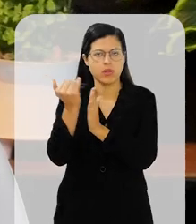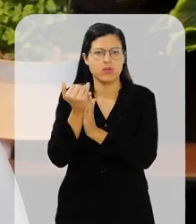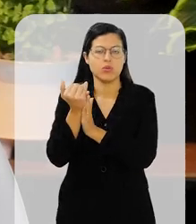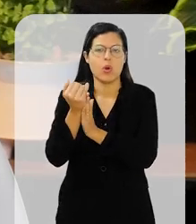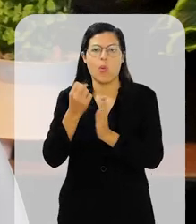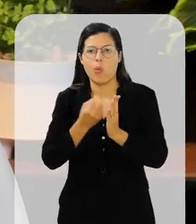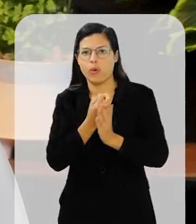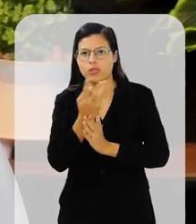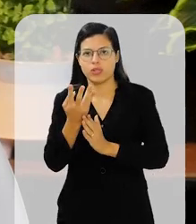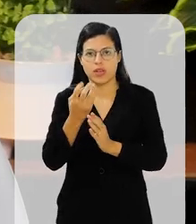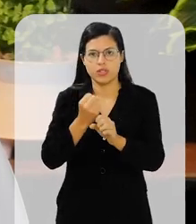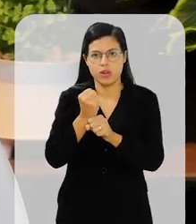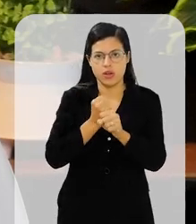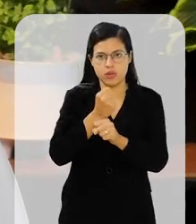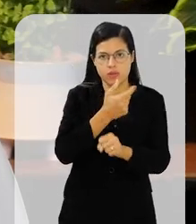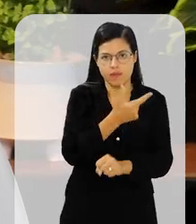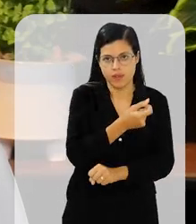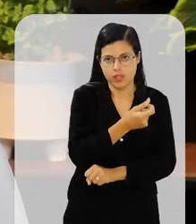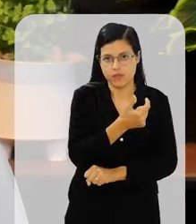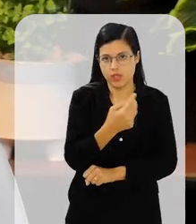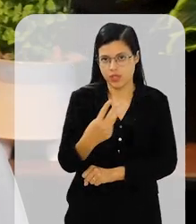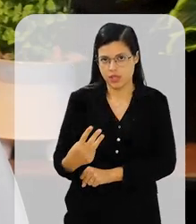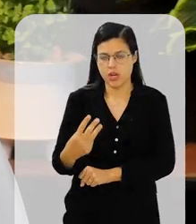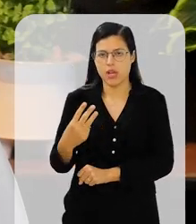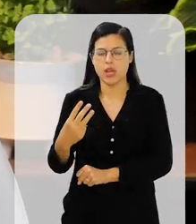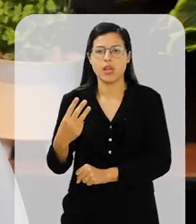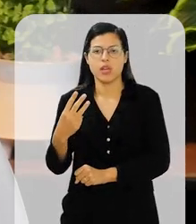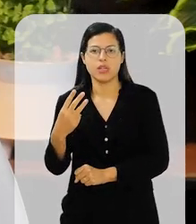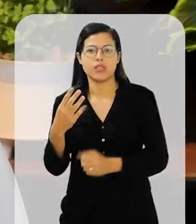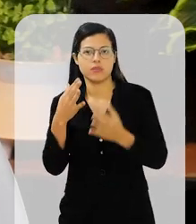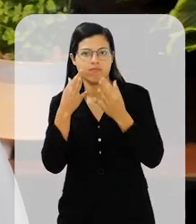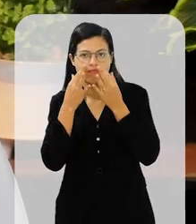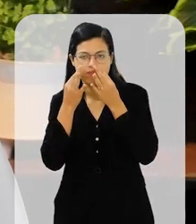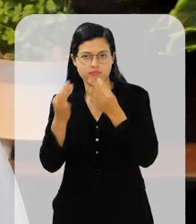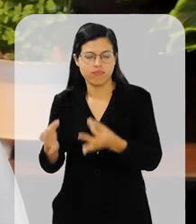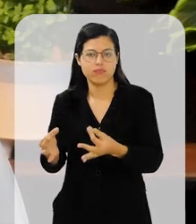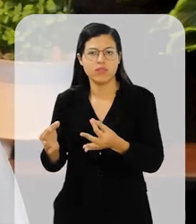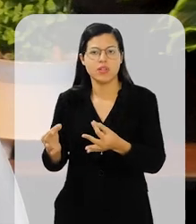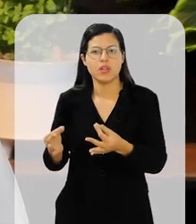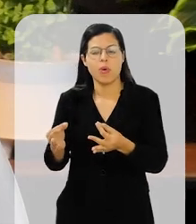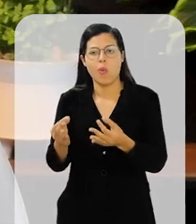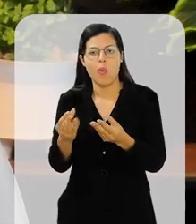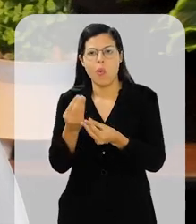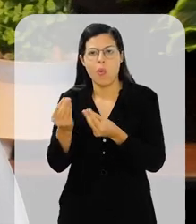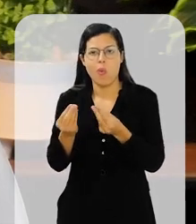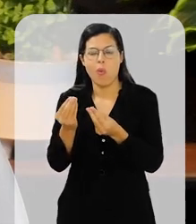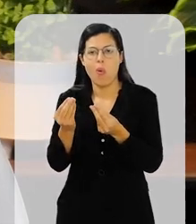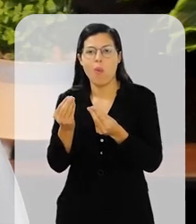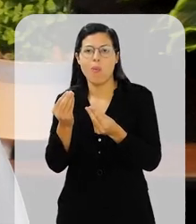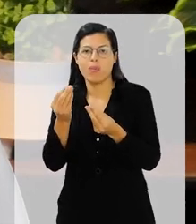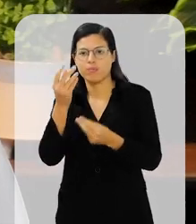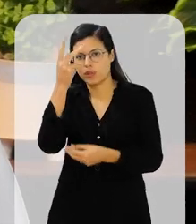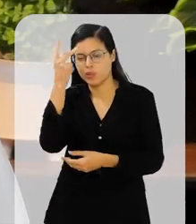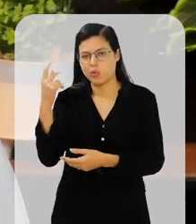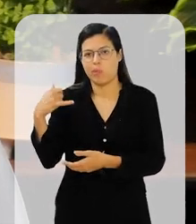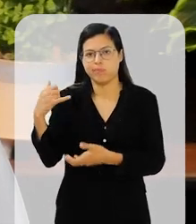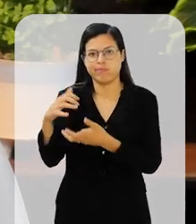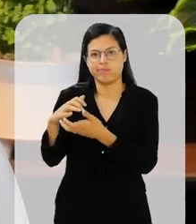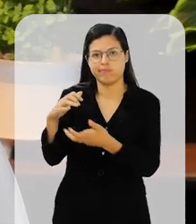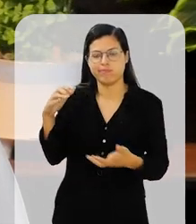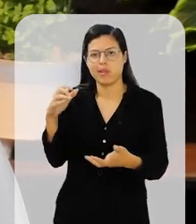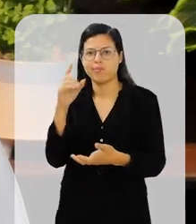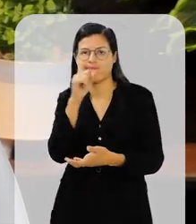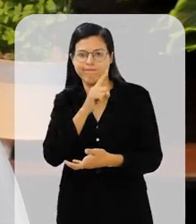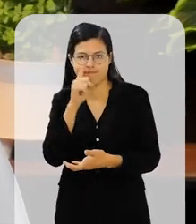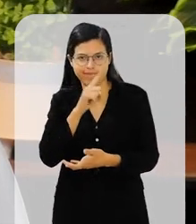em relação aos números de 2023, que chama a atenção para a vulnerabilidade dos nossos idosos e a